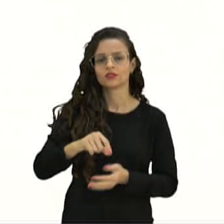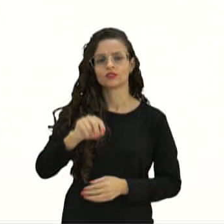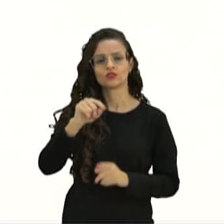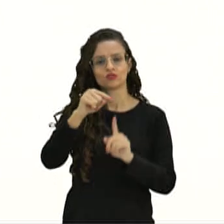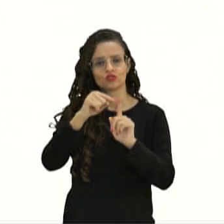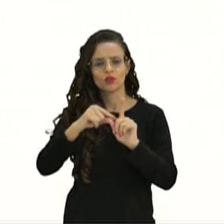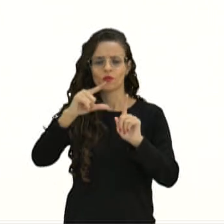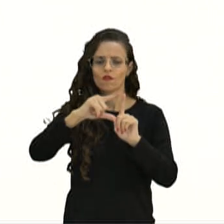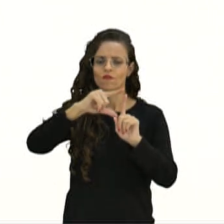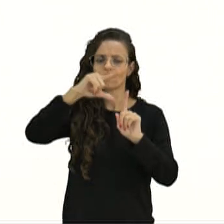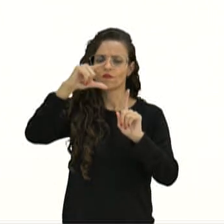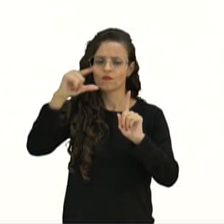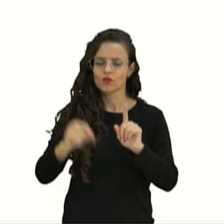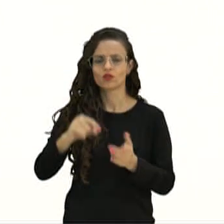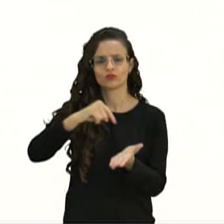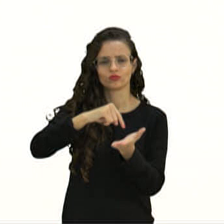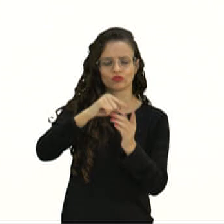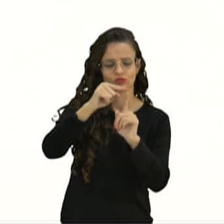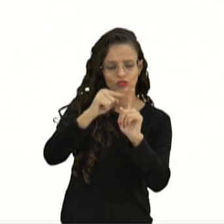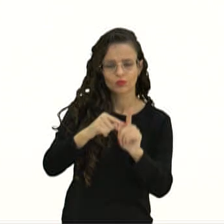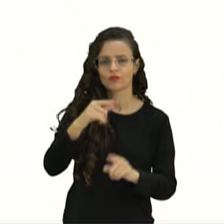flor. Então nós tínhamos lá, pessoal,